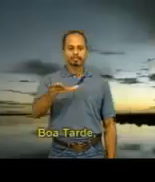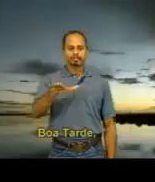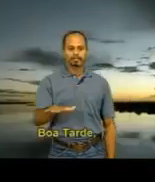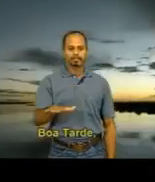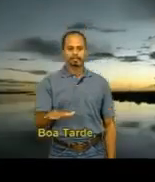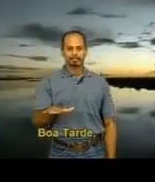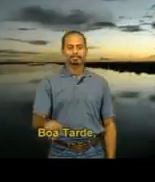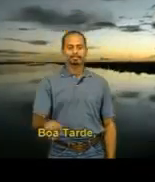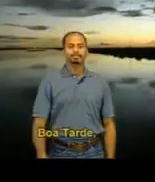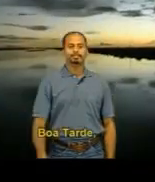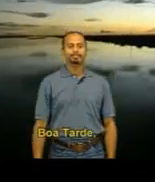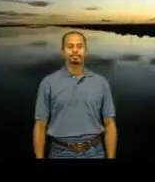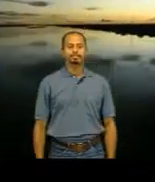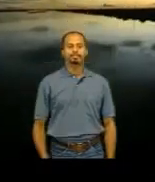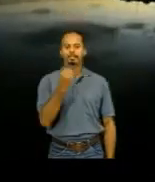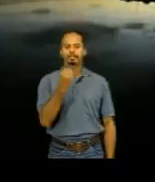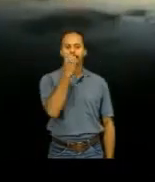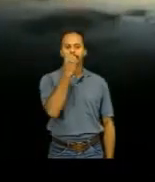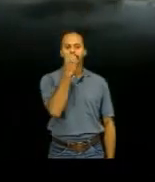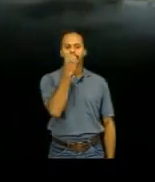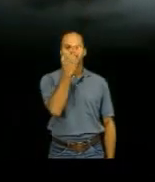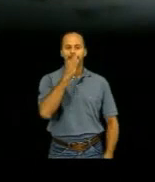Boa tarde.